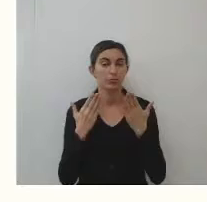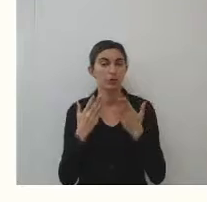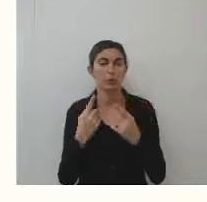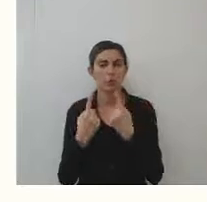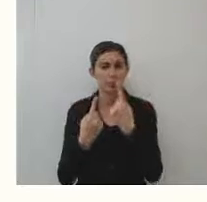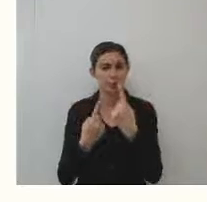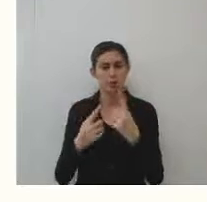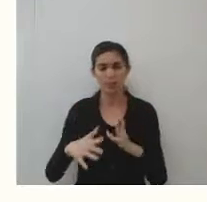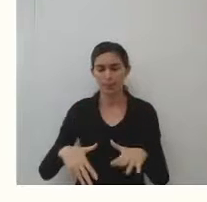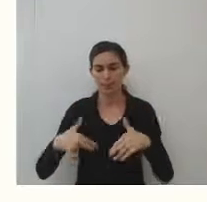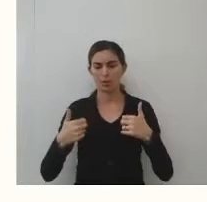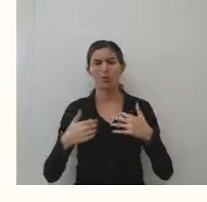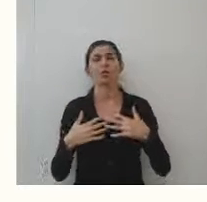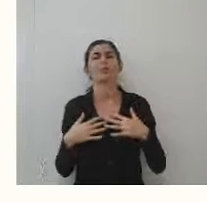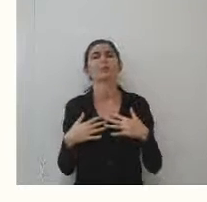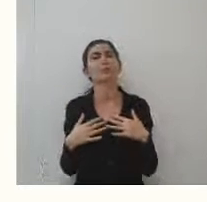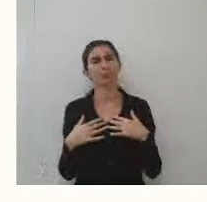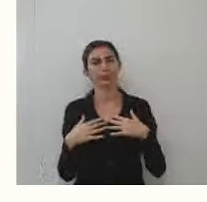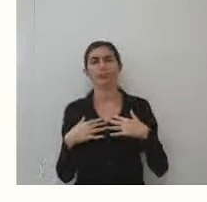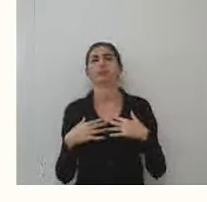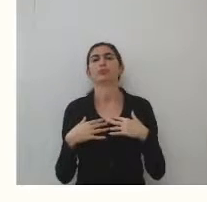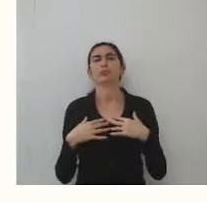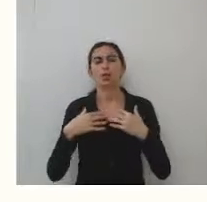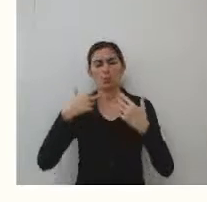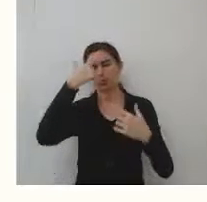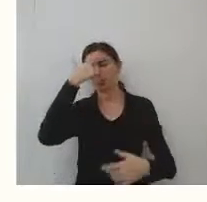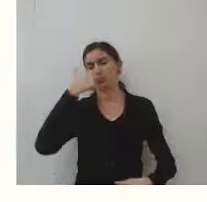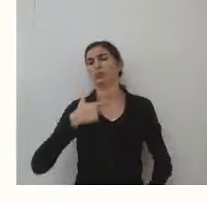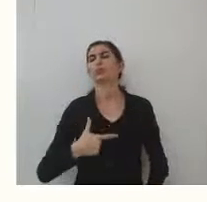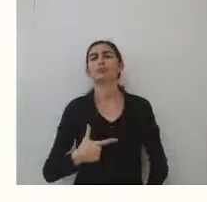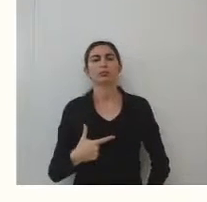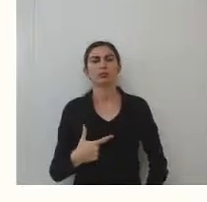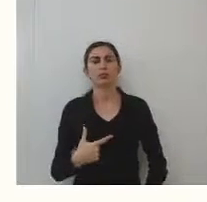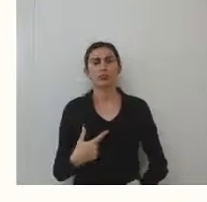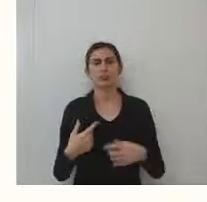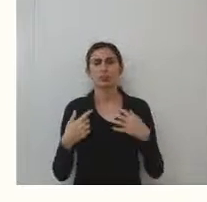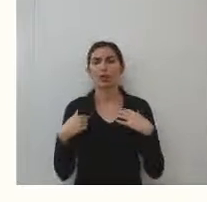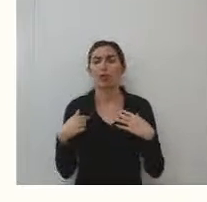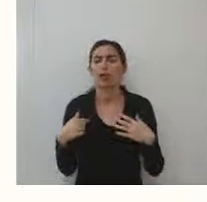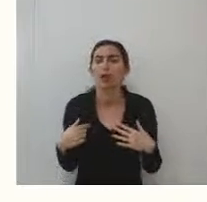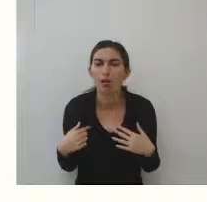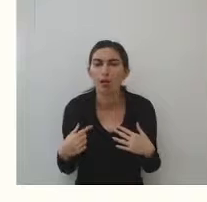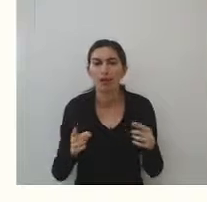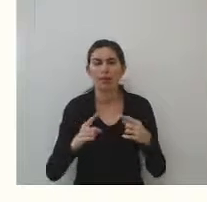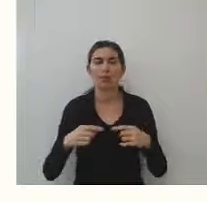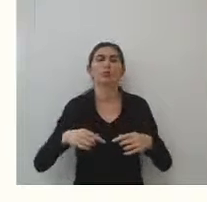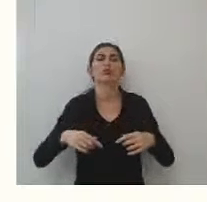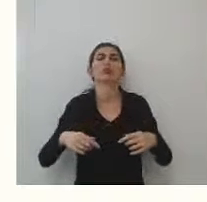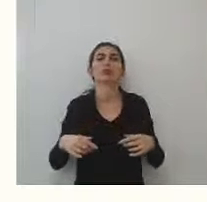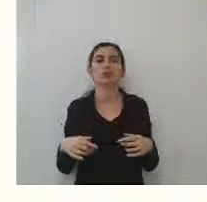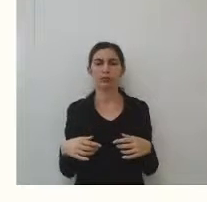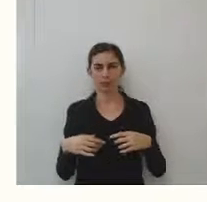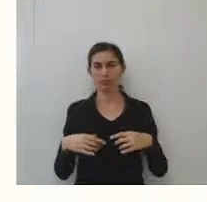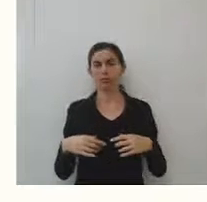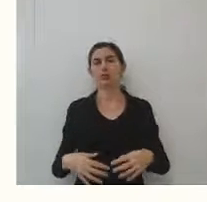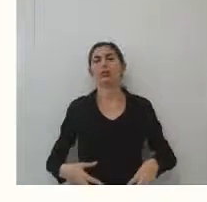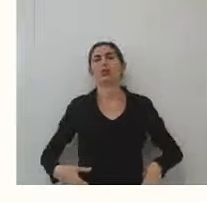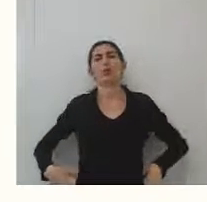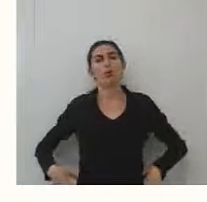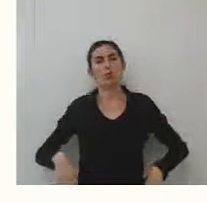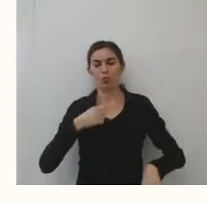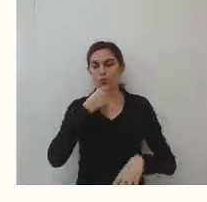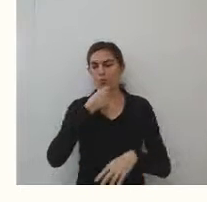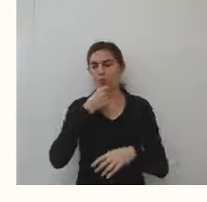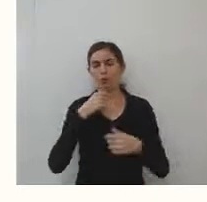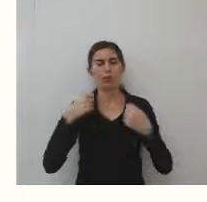Um deles é melhorar a sua postura. Então a dança corrige a postura, você está arqueado, então o homem